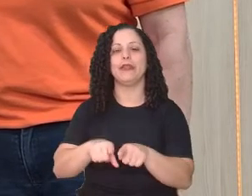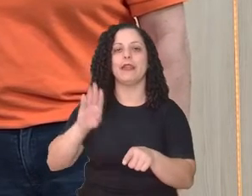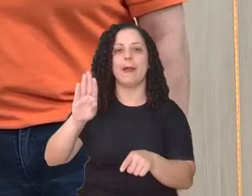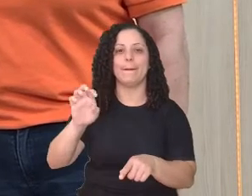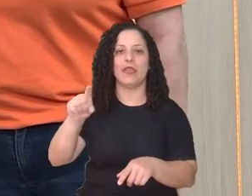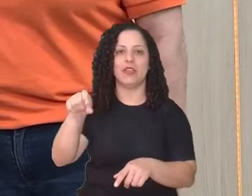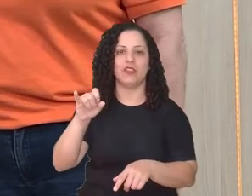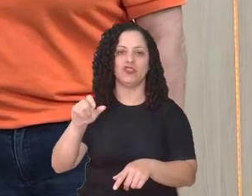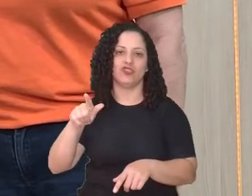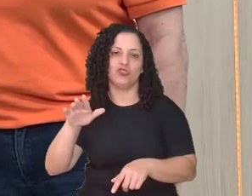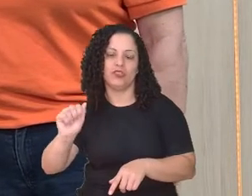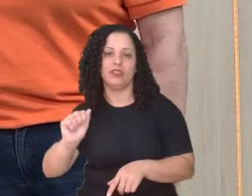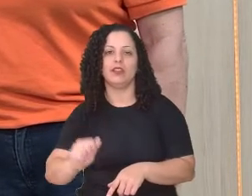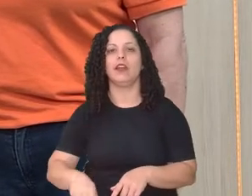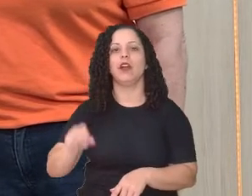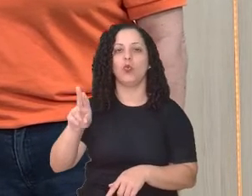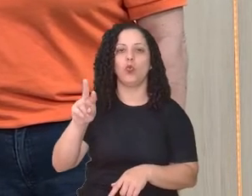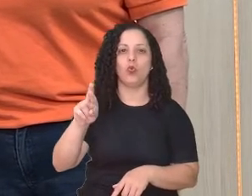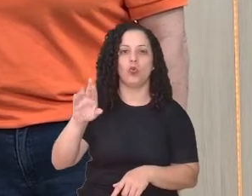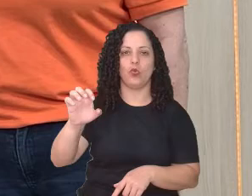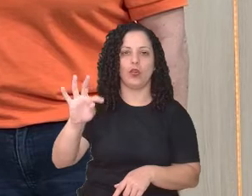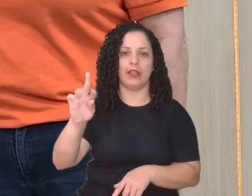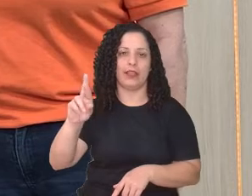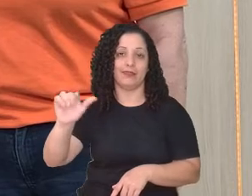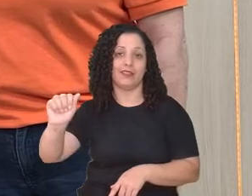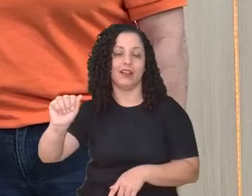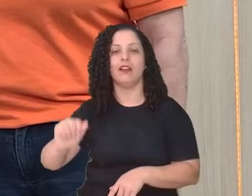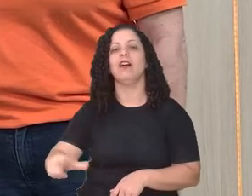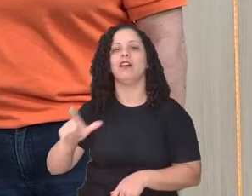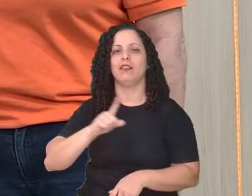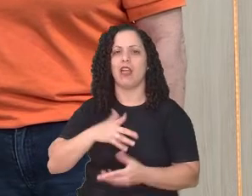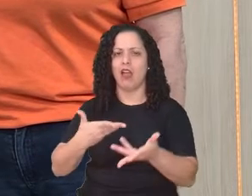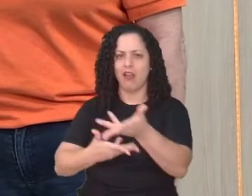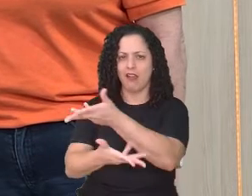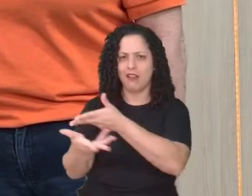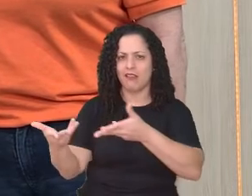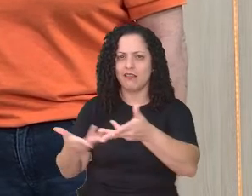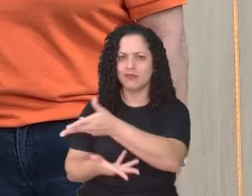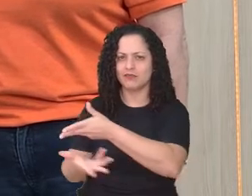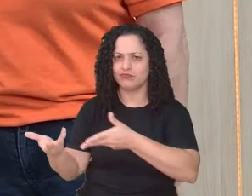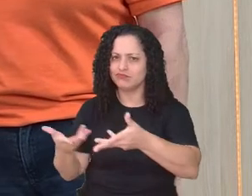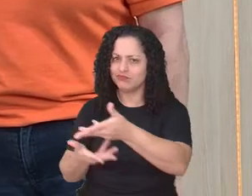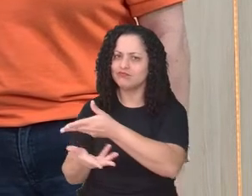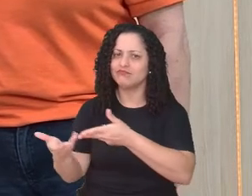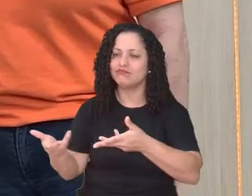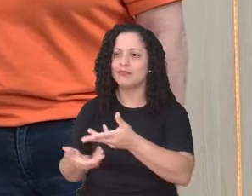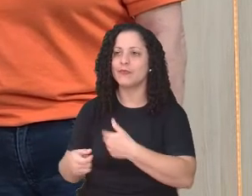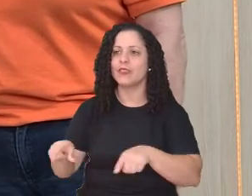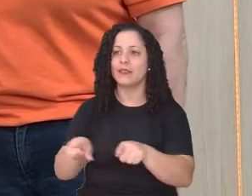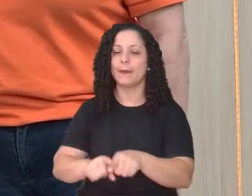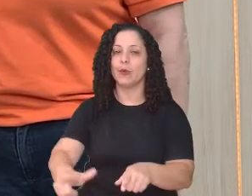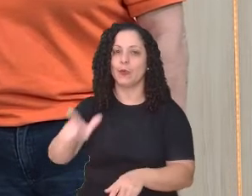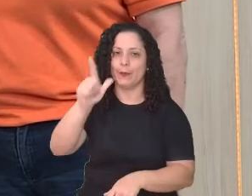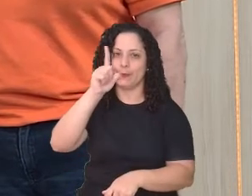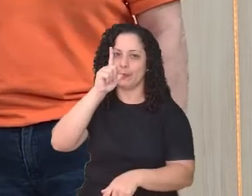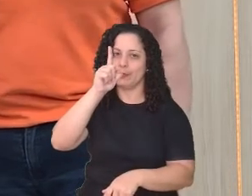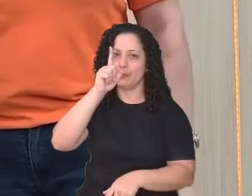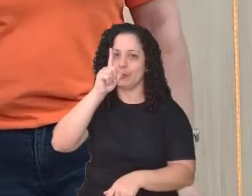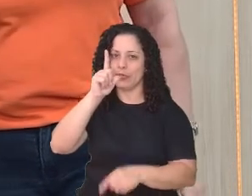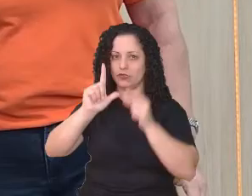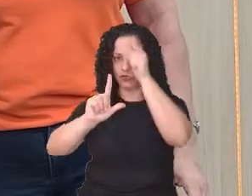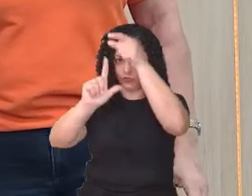urina, a uretra, que tem uma ligação aqui tanto com a bexiga como a próstata, e o pênis aqui como um